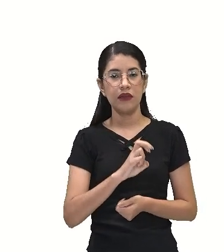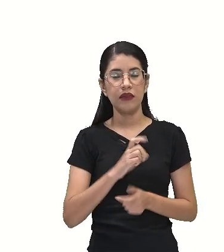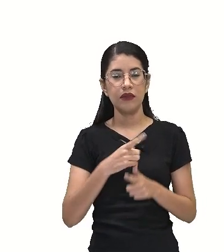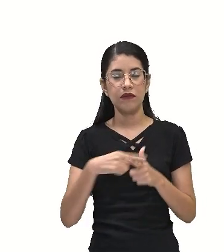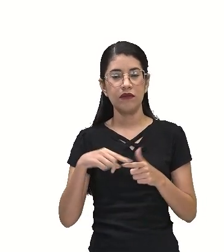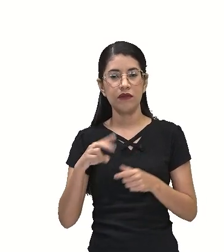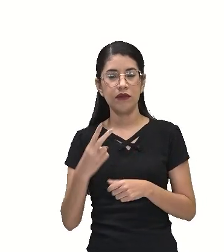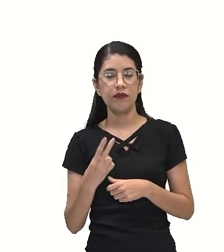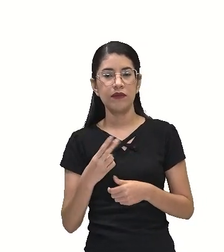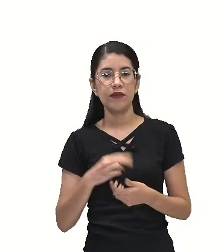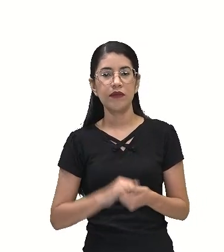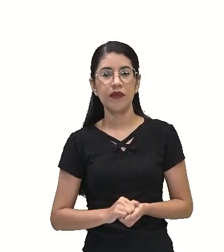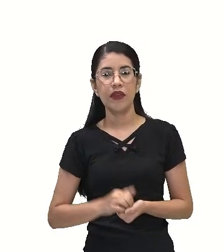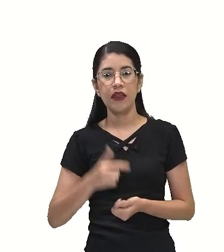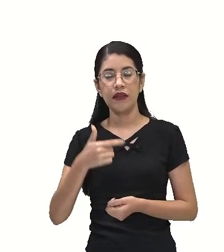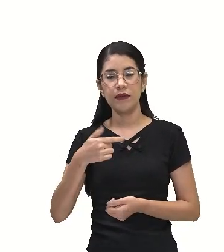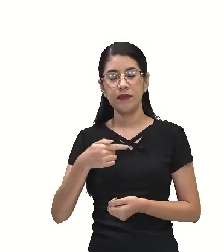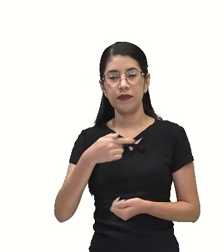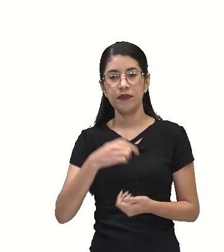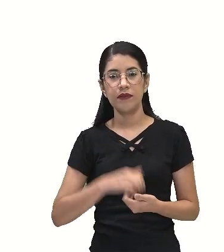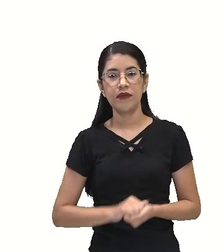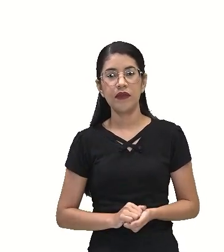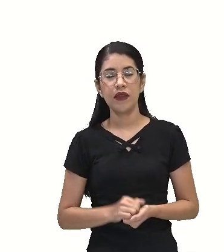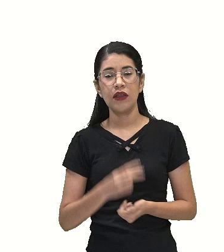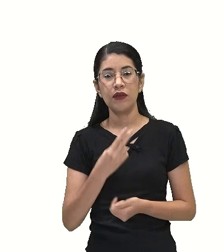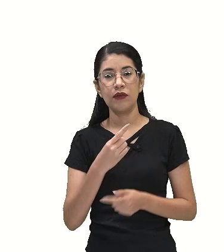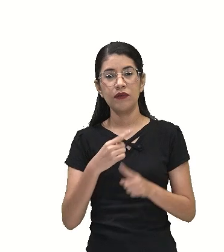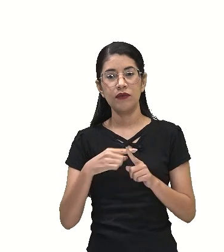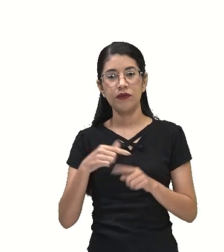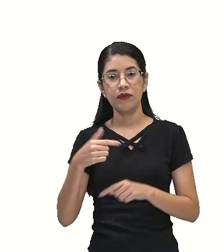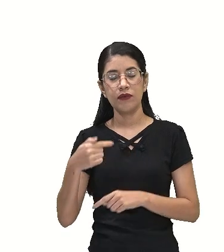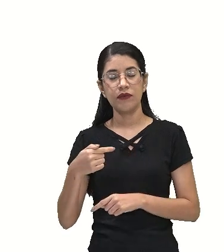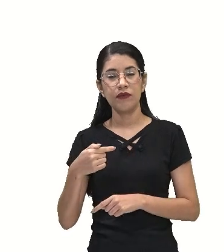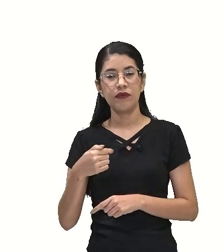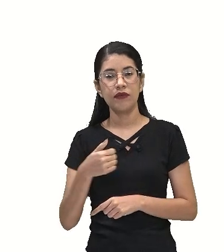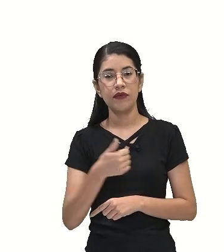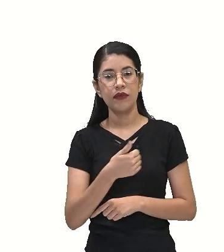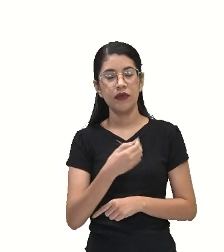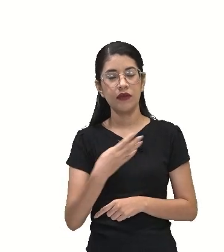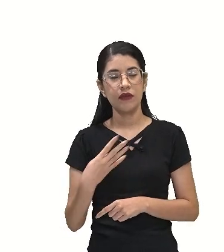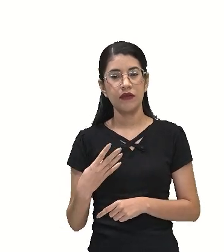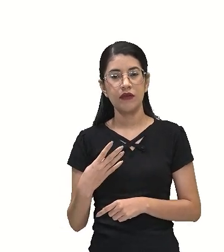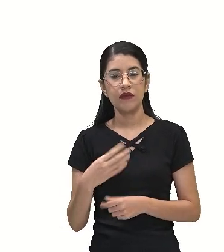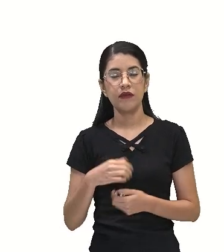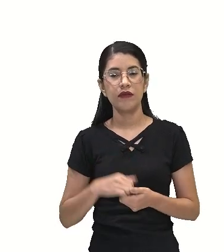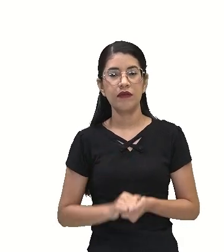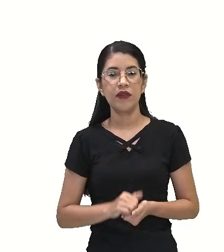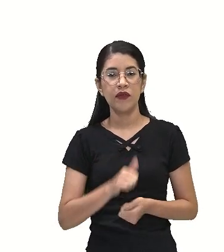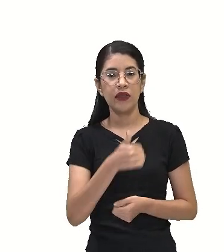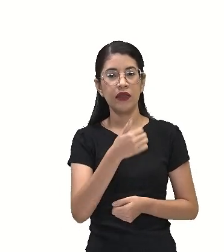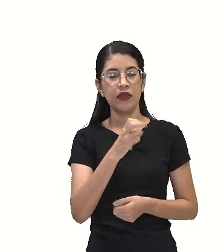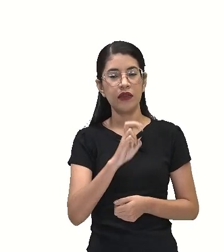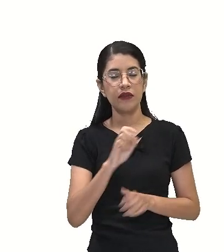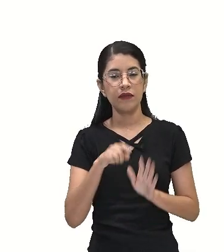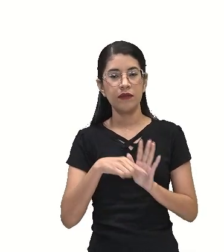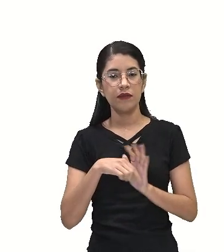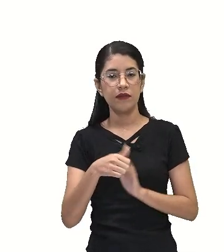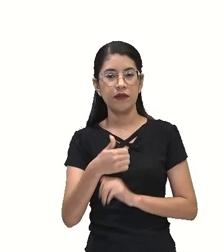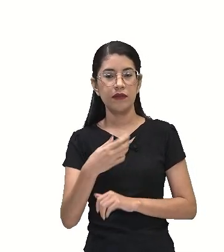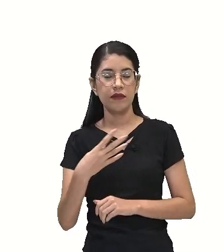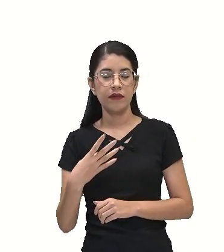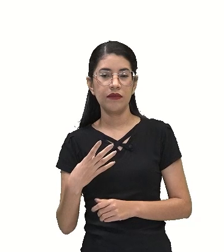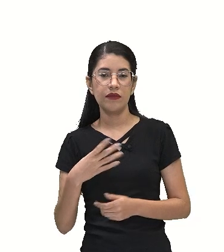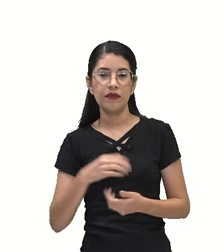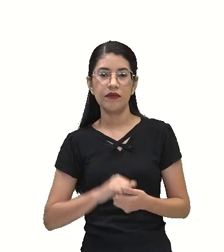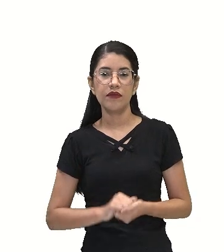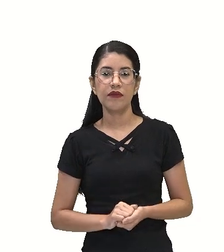2 é 7, porque 7 vezes 2 é 14. E aí, 15